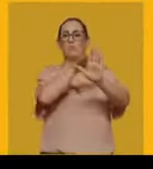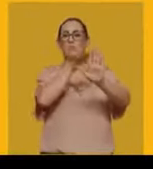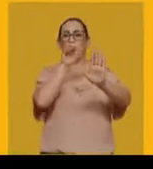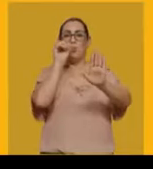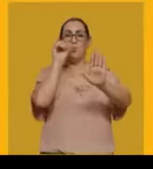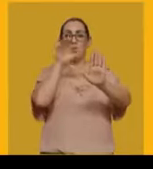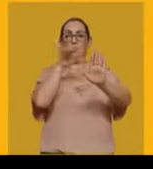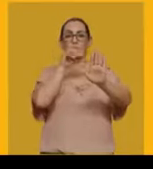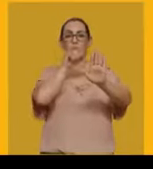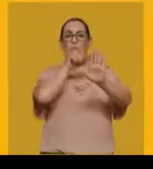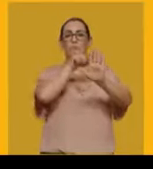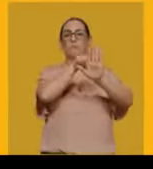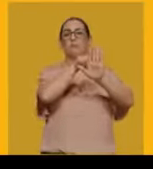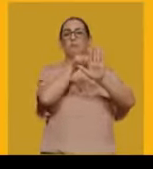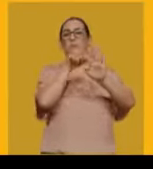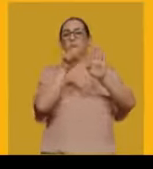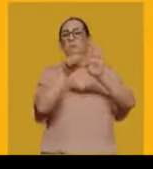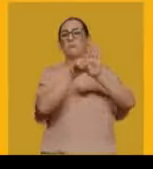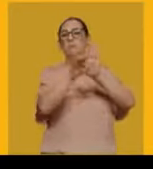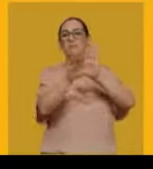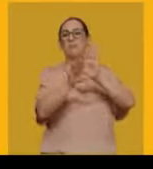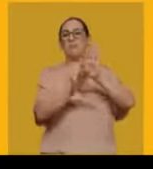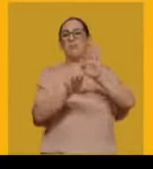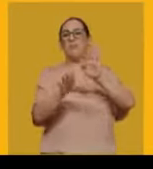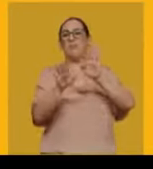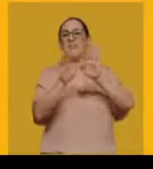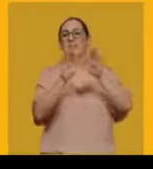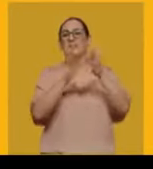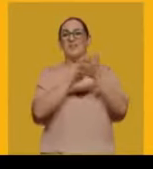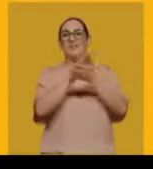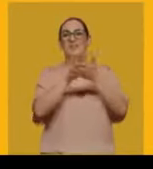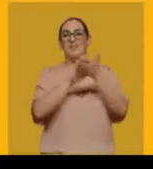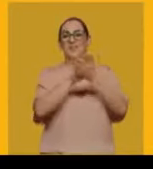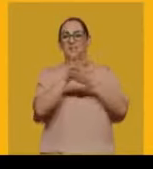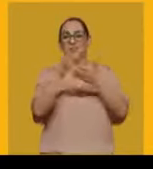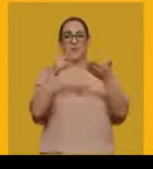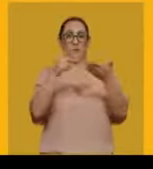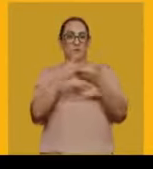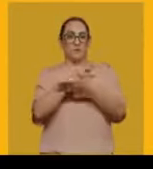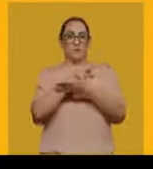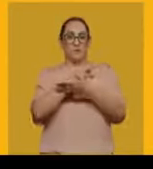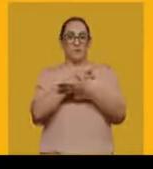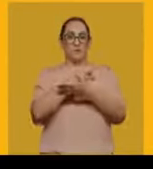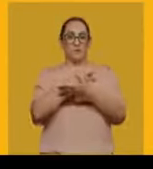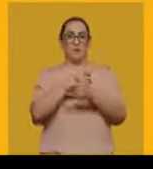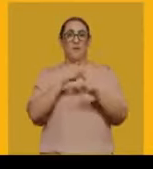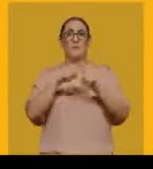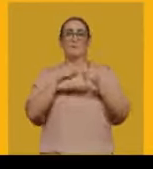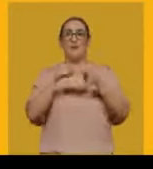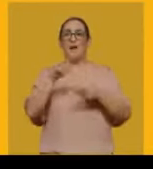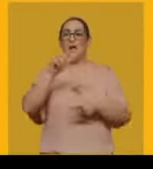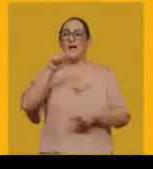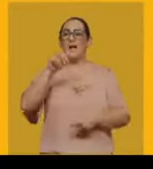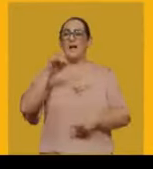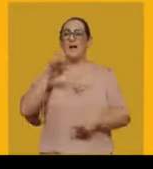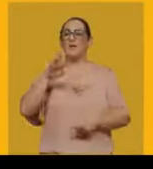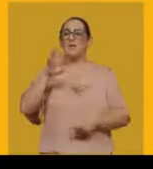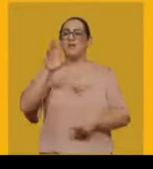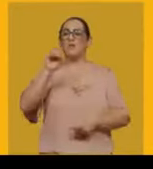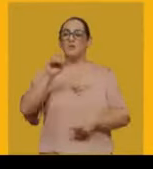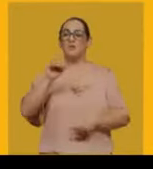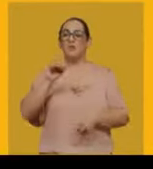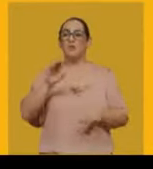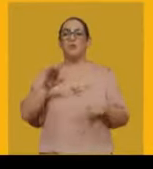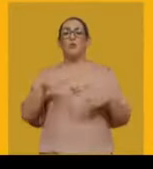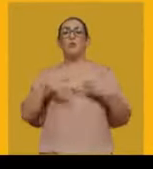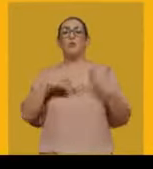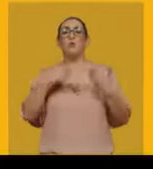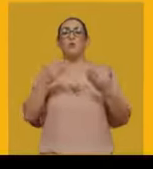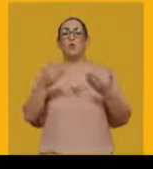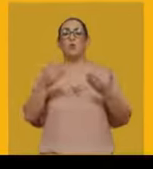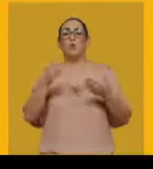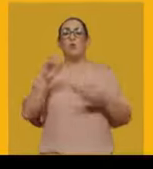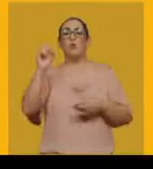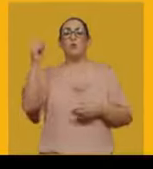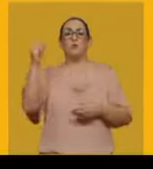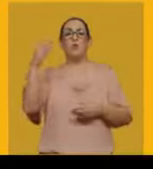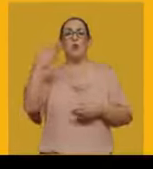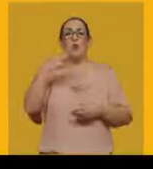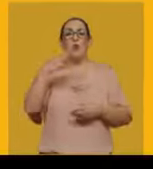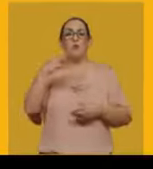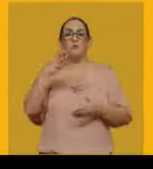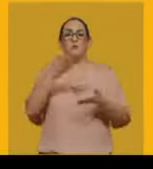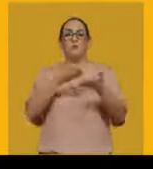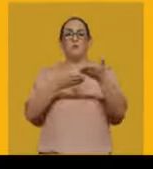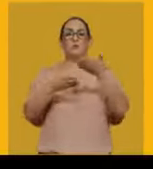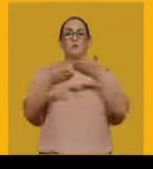nada. E ativo é quando eu tenho, então, uma interação da luz com